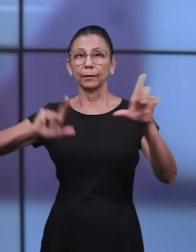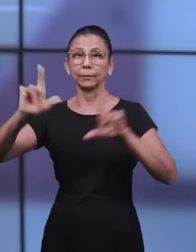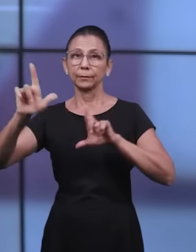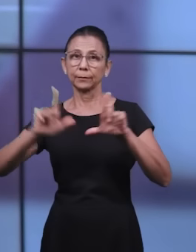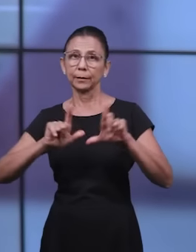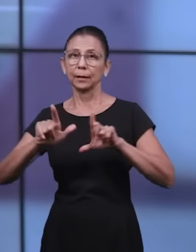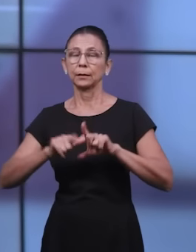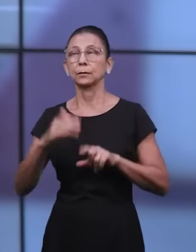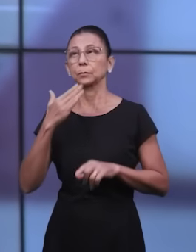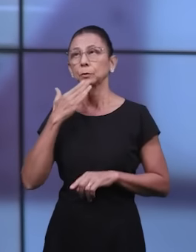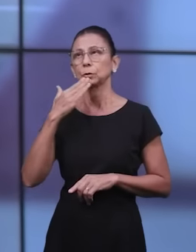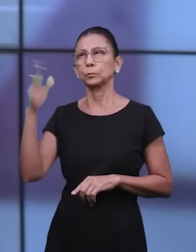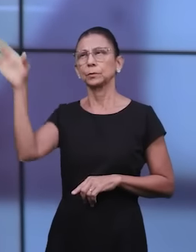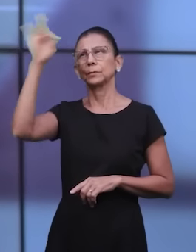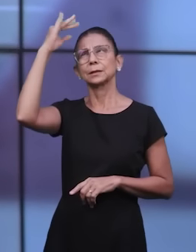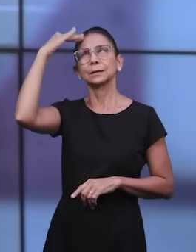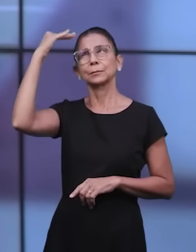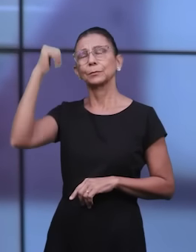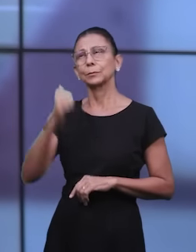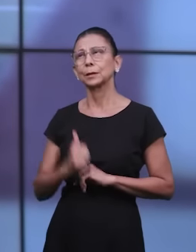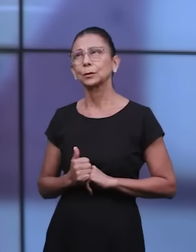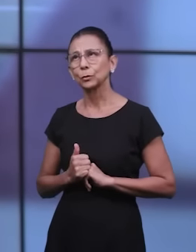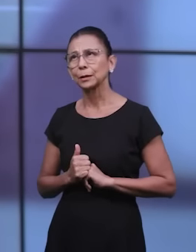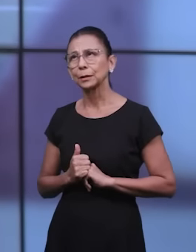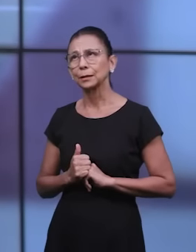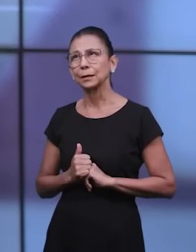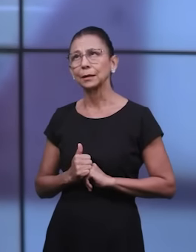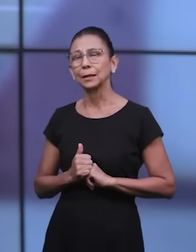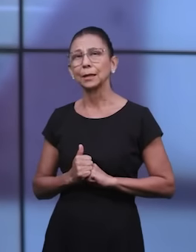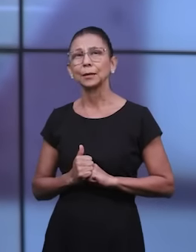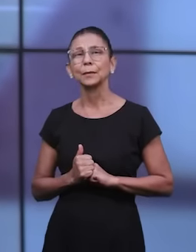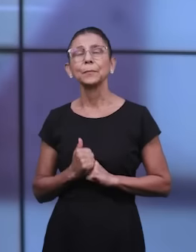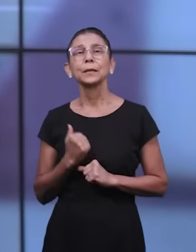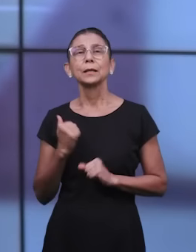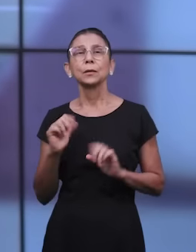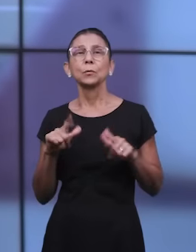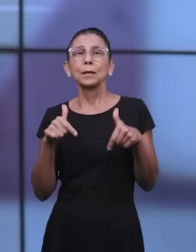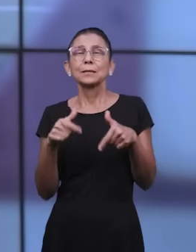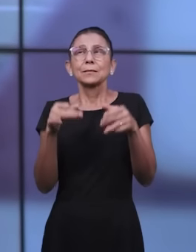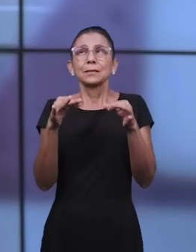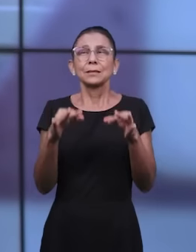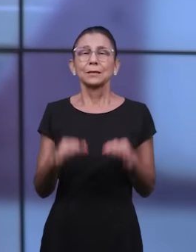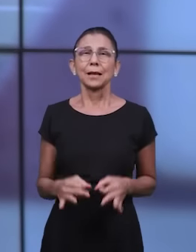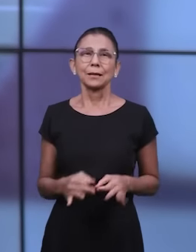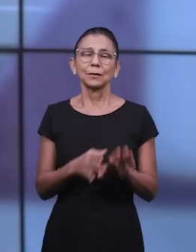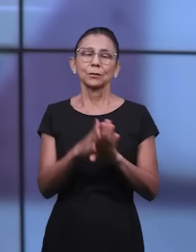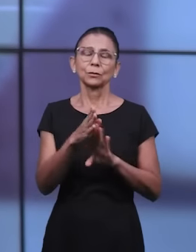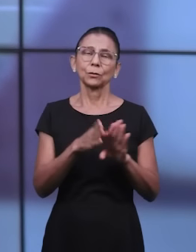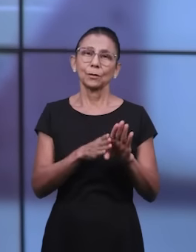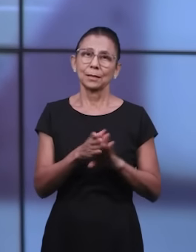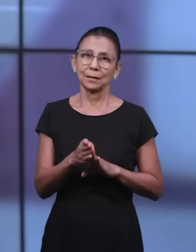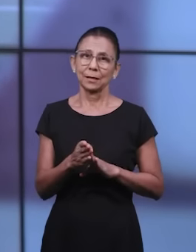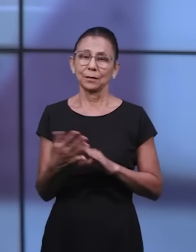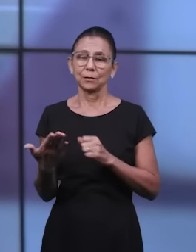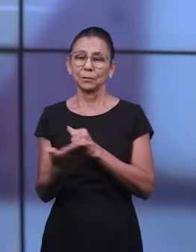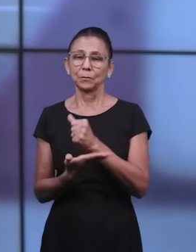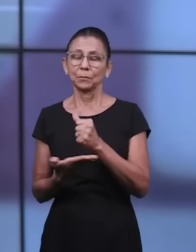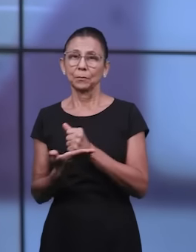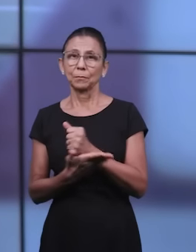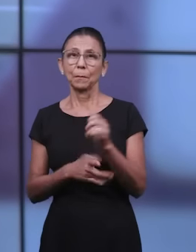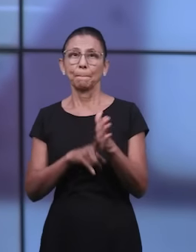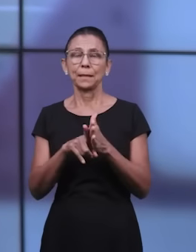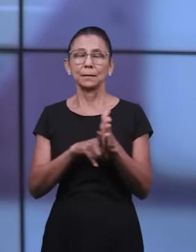pela sabedoria do Espírito Santo e em atitude correta para dar exemplo a eles. Assim, com base nas pesquisas